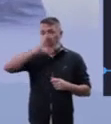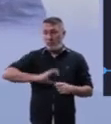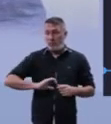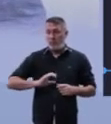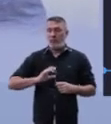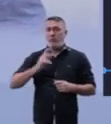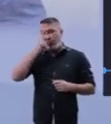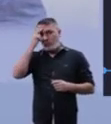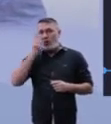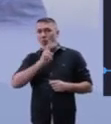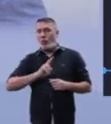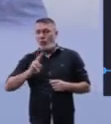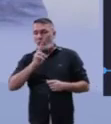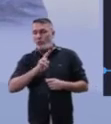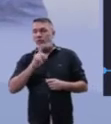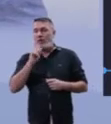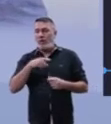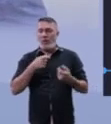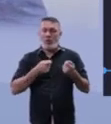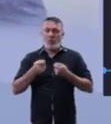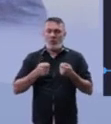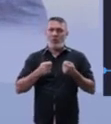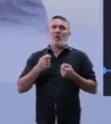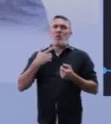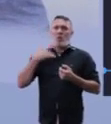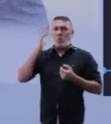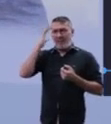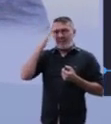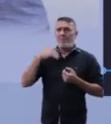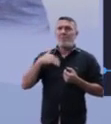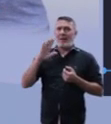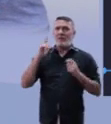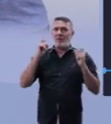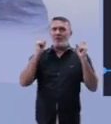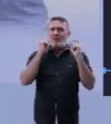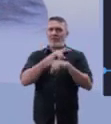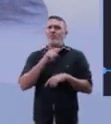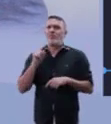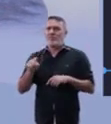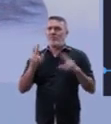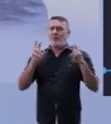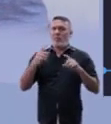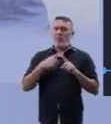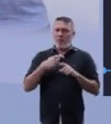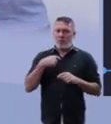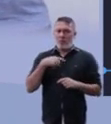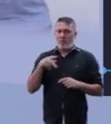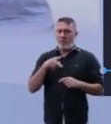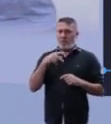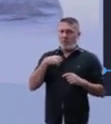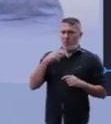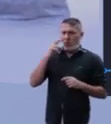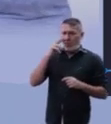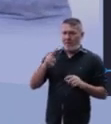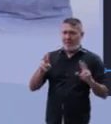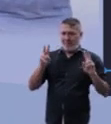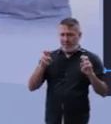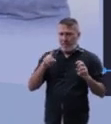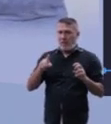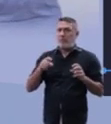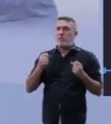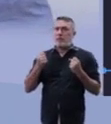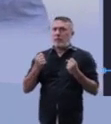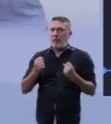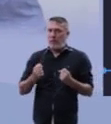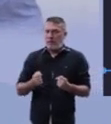meu ver, foi um dos temas mais complexos que poderia cair. Né? Eu falo isso enquanto professor, eu achei um